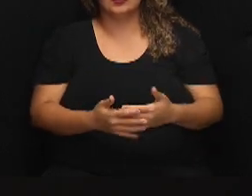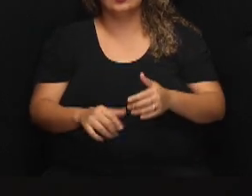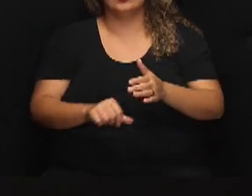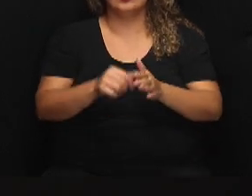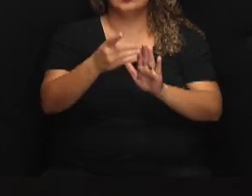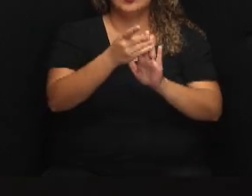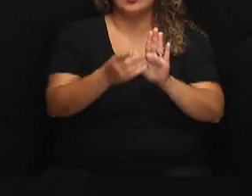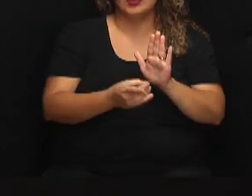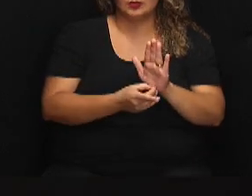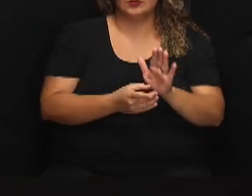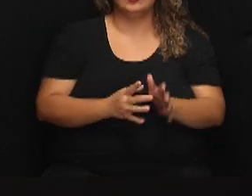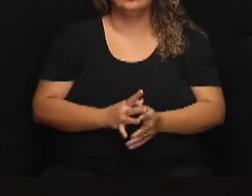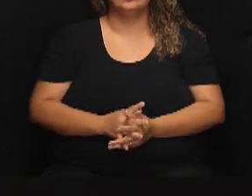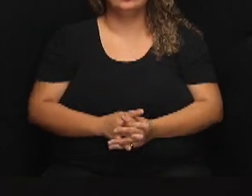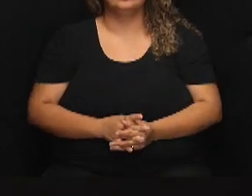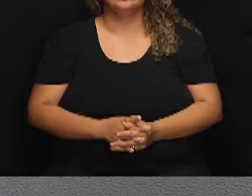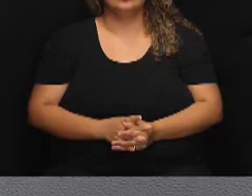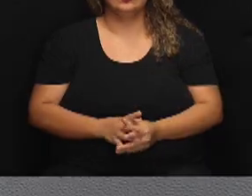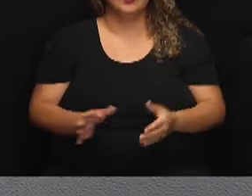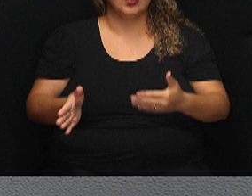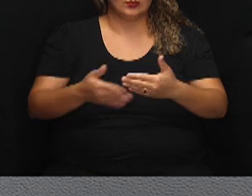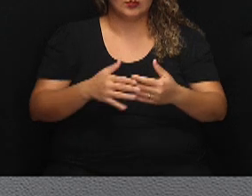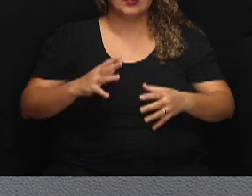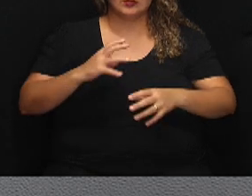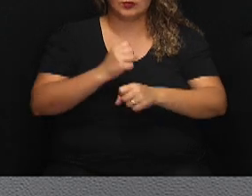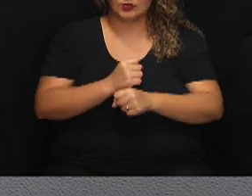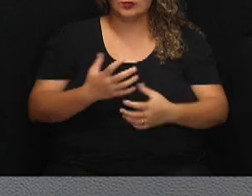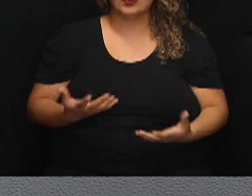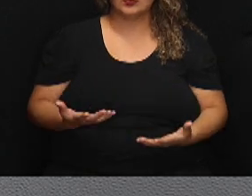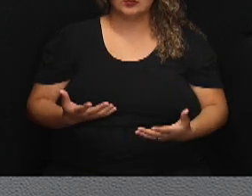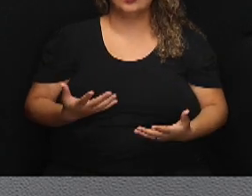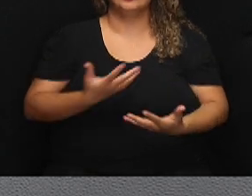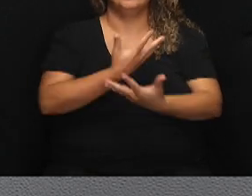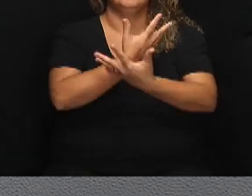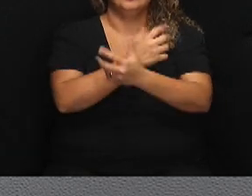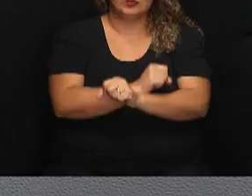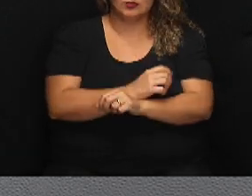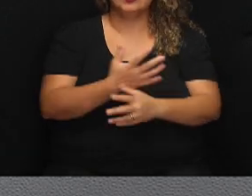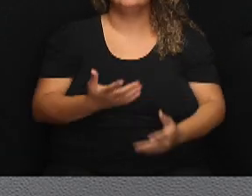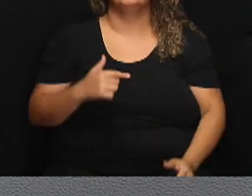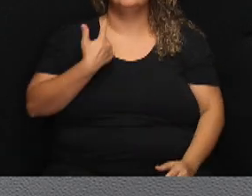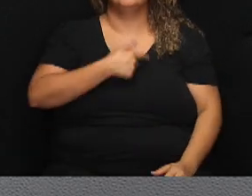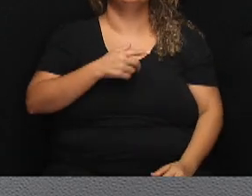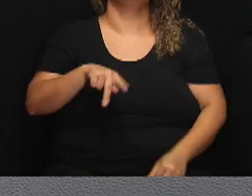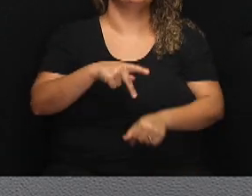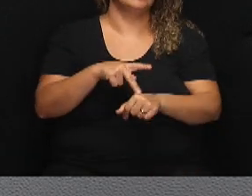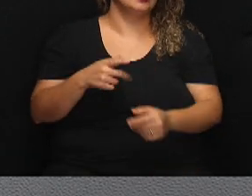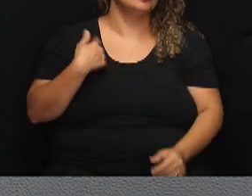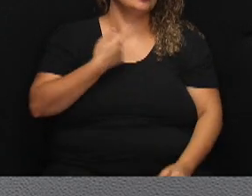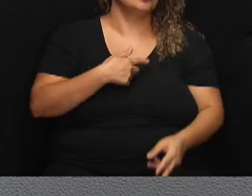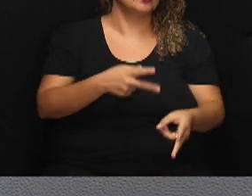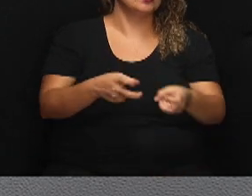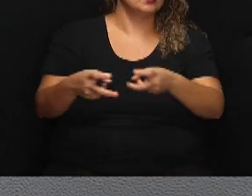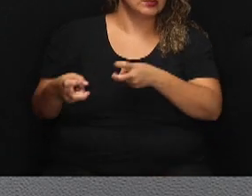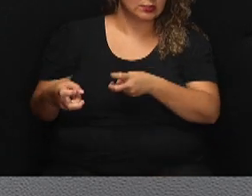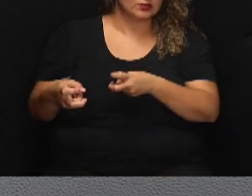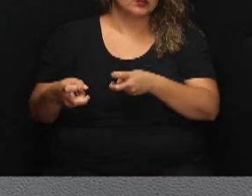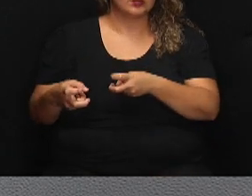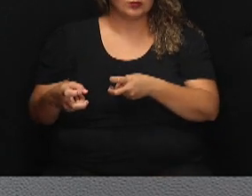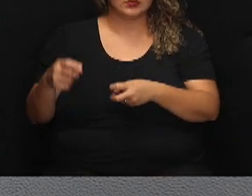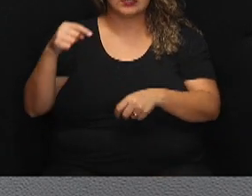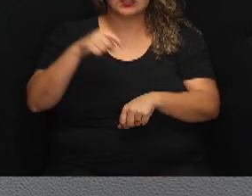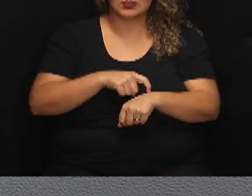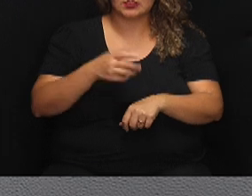decreto de fechamento total no nosso país, a gente consegue perceber que